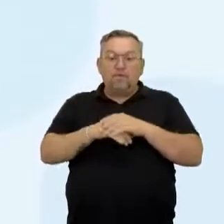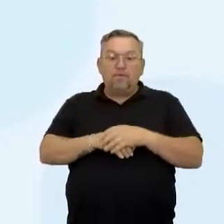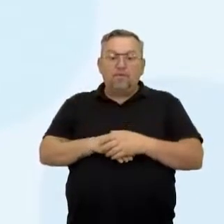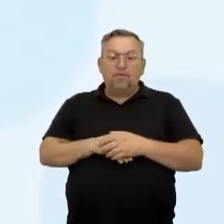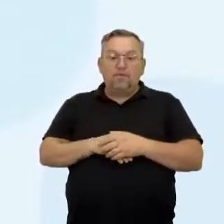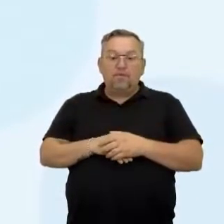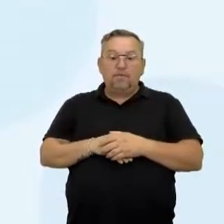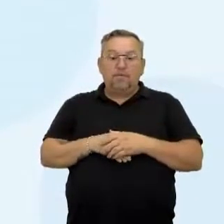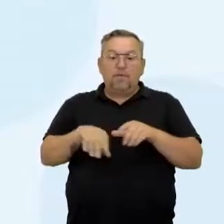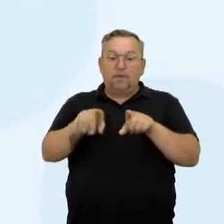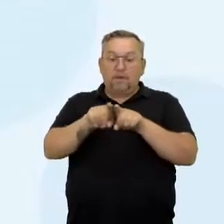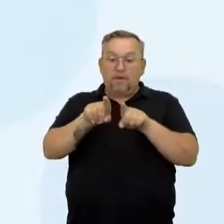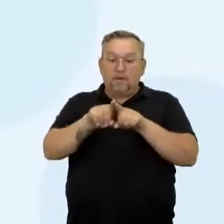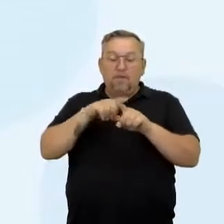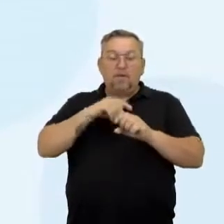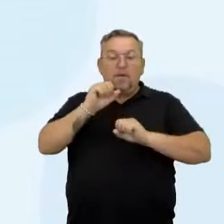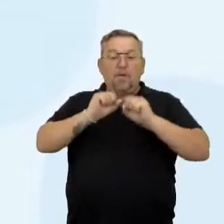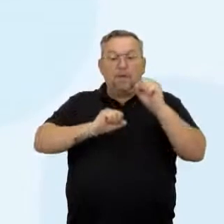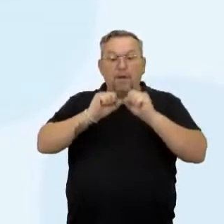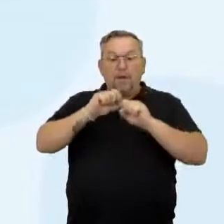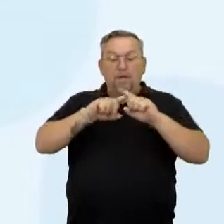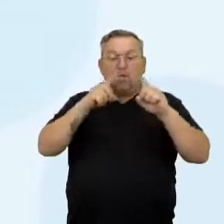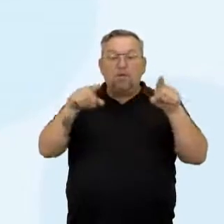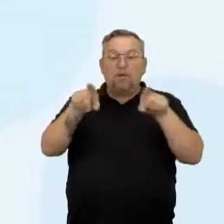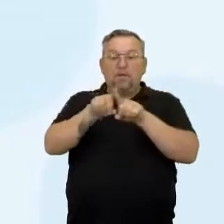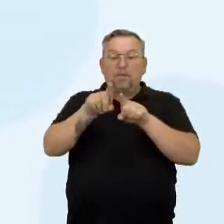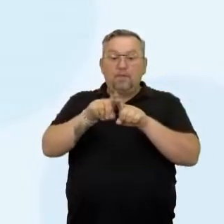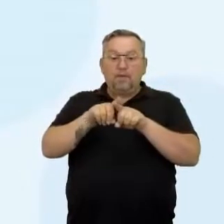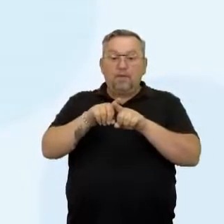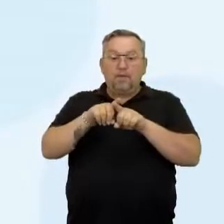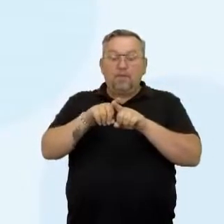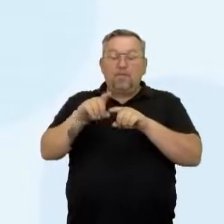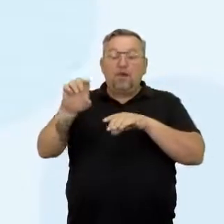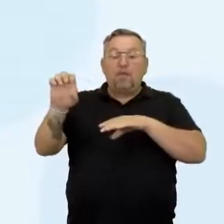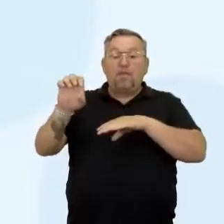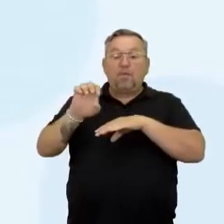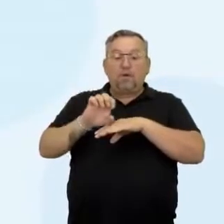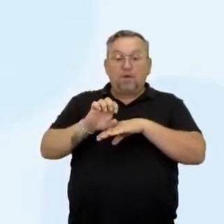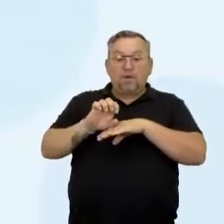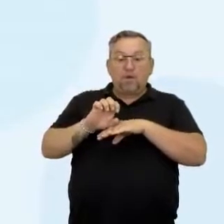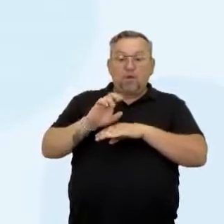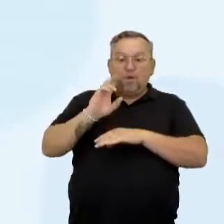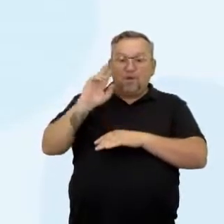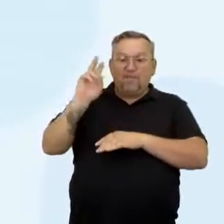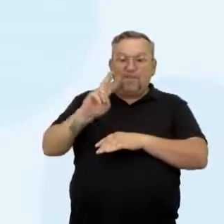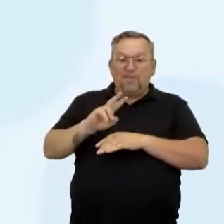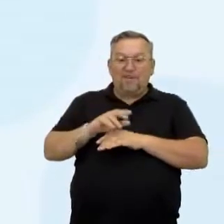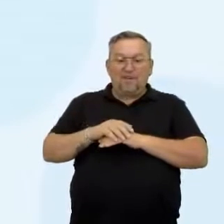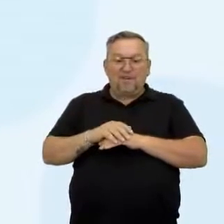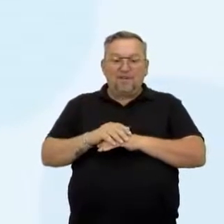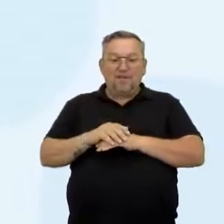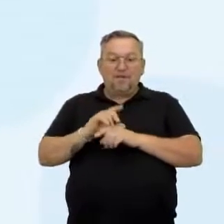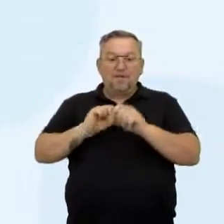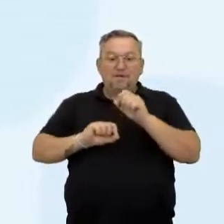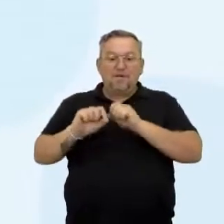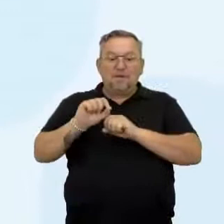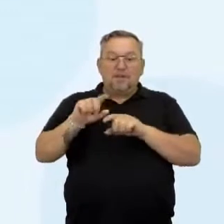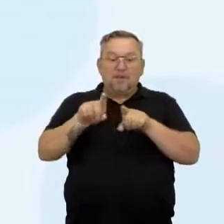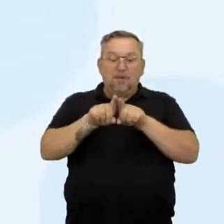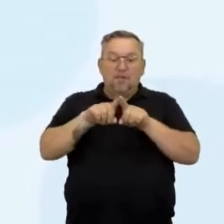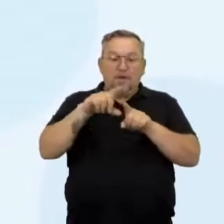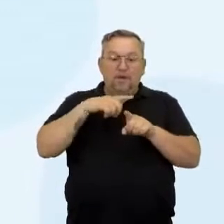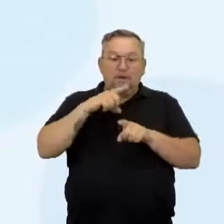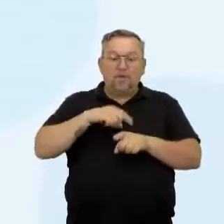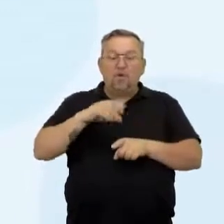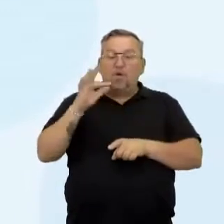né, tanto aí para empresas, né, como também para exportação. Aqui a FINEP também tratando aí de investimentos, a questão